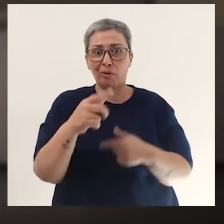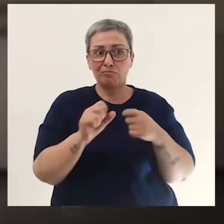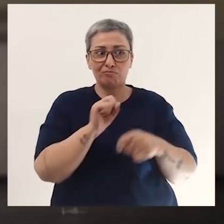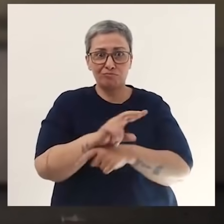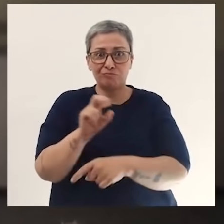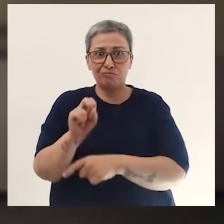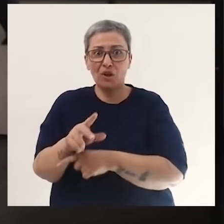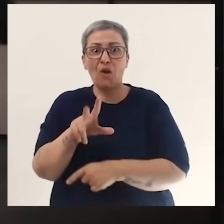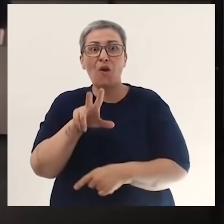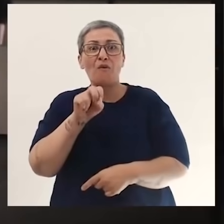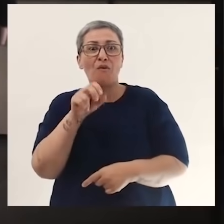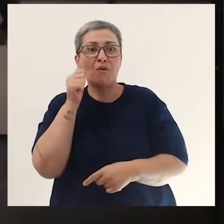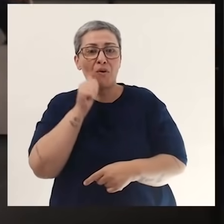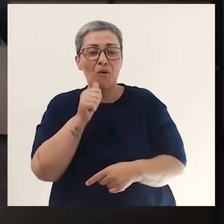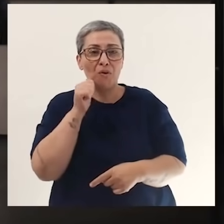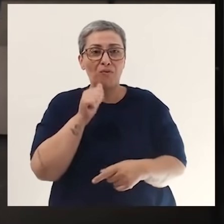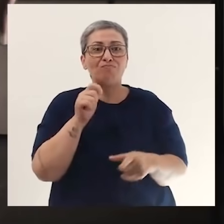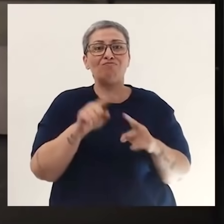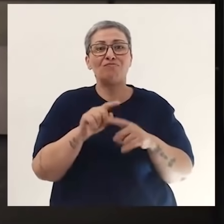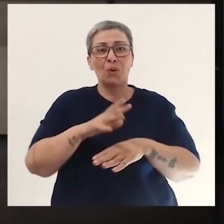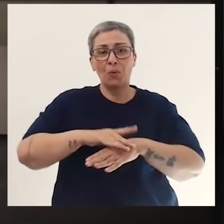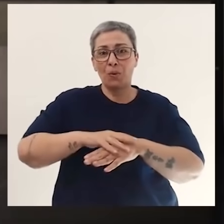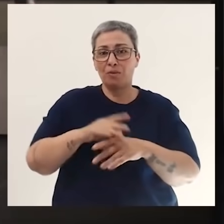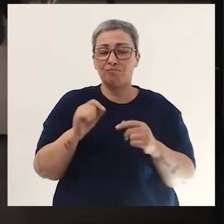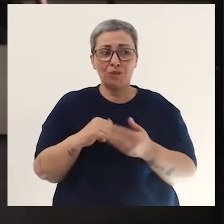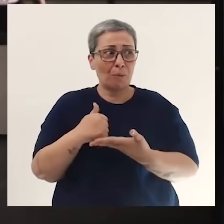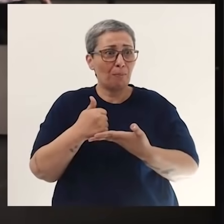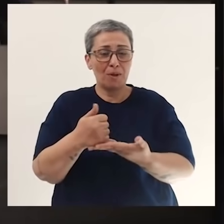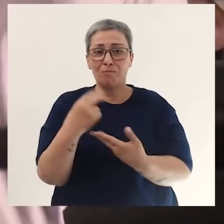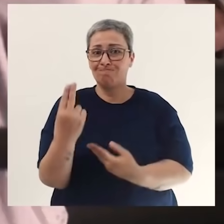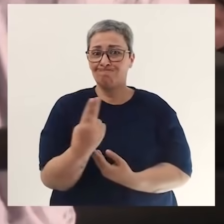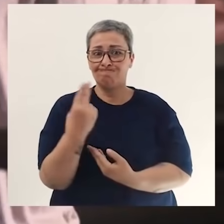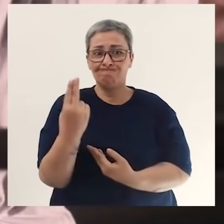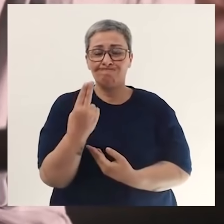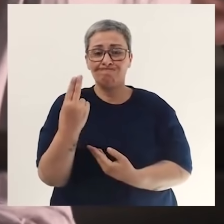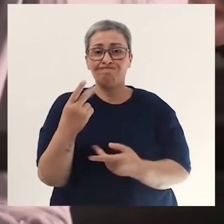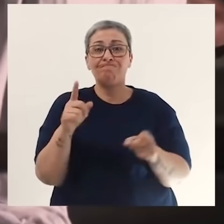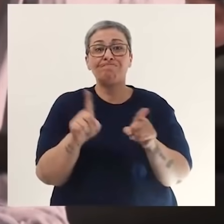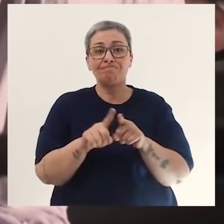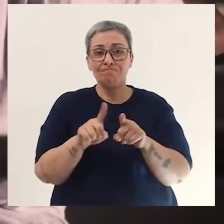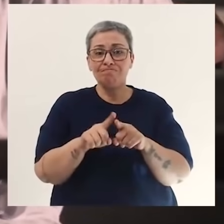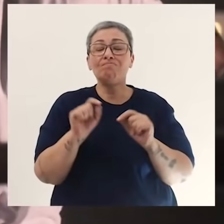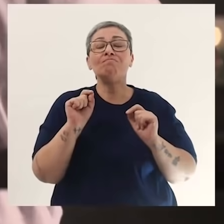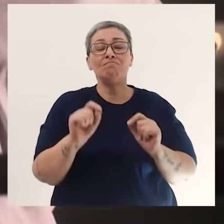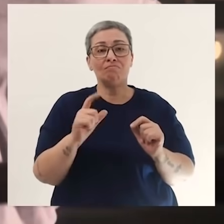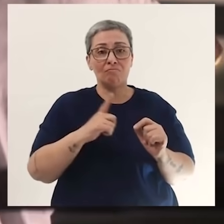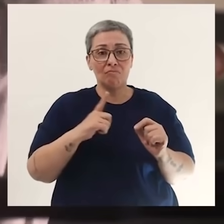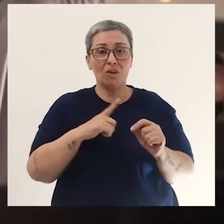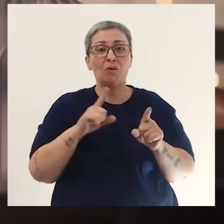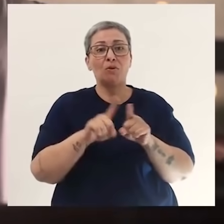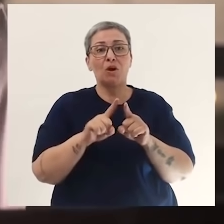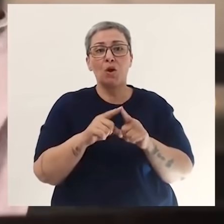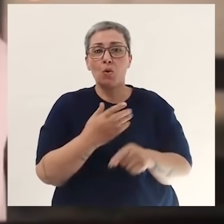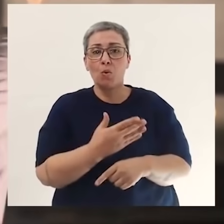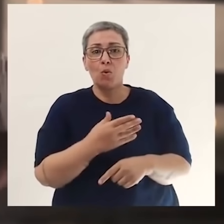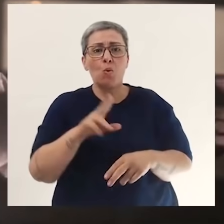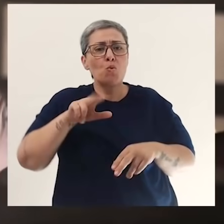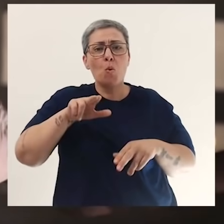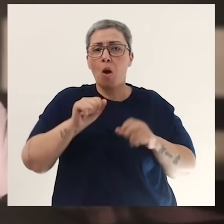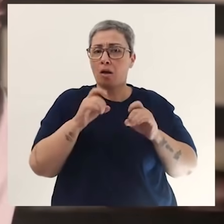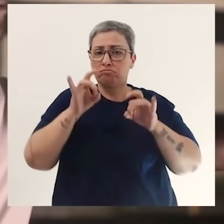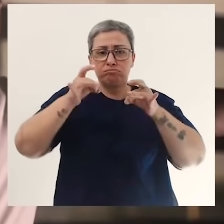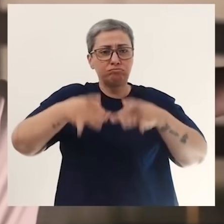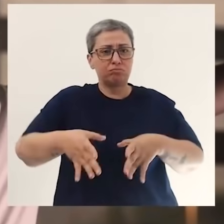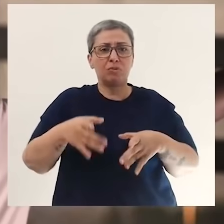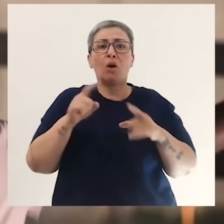estava doente, não tinha mais ninguém para poder me levar às aulas. Mesmo assim, eu nunca desisti do meu sonho de